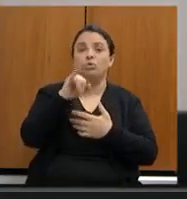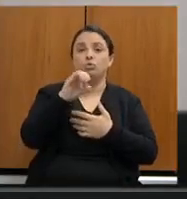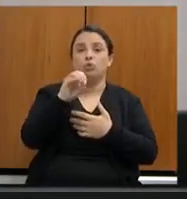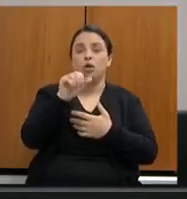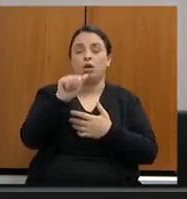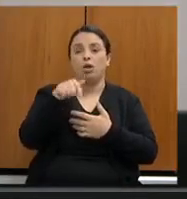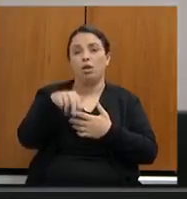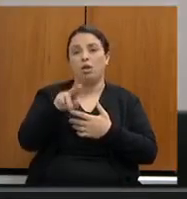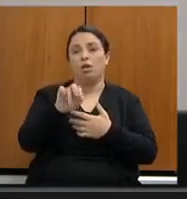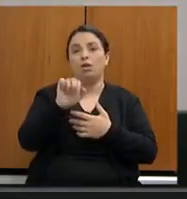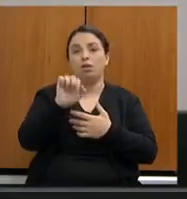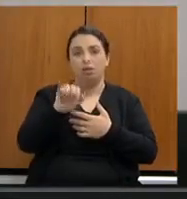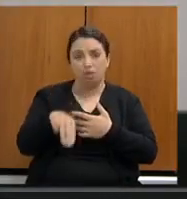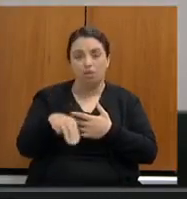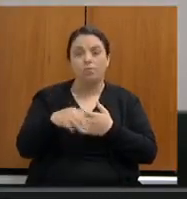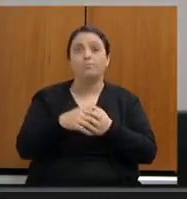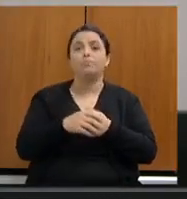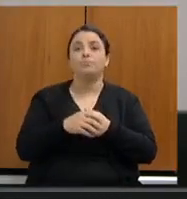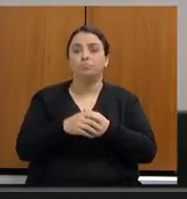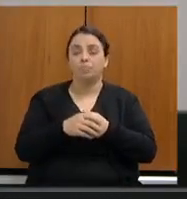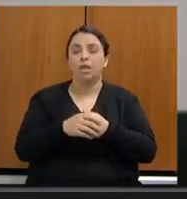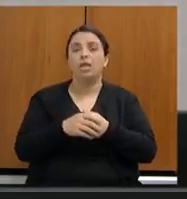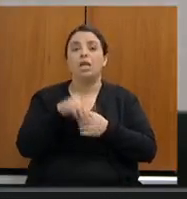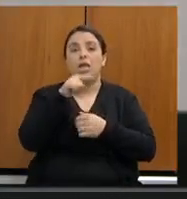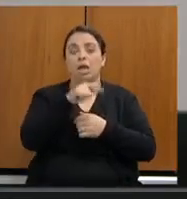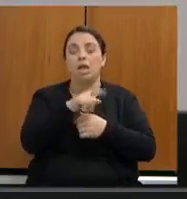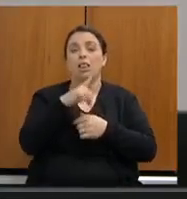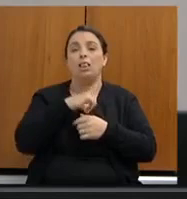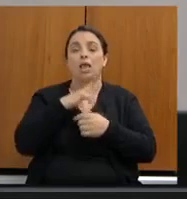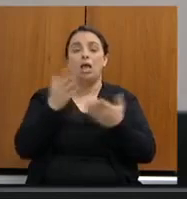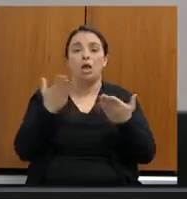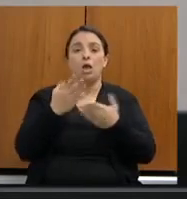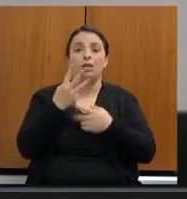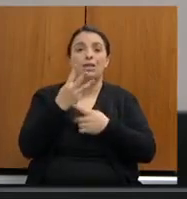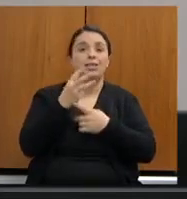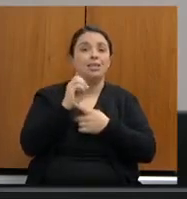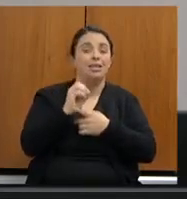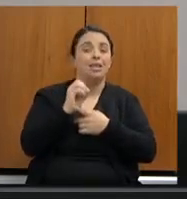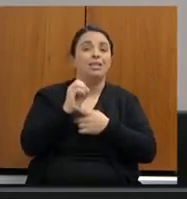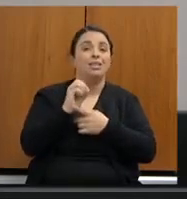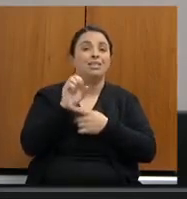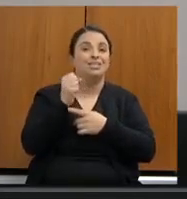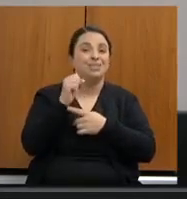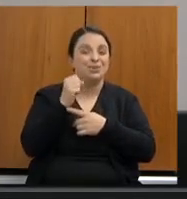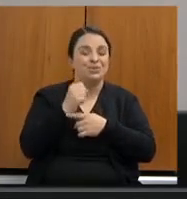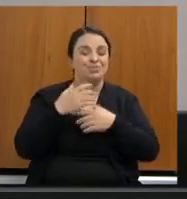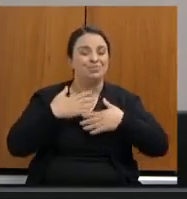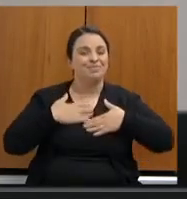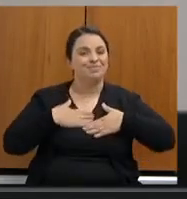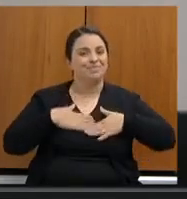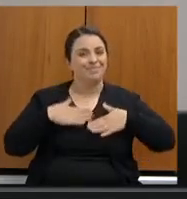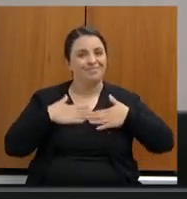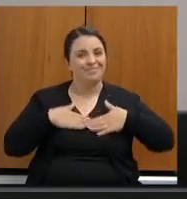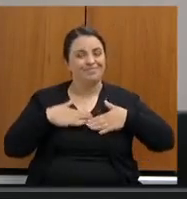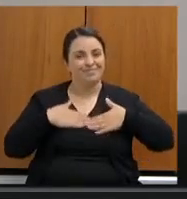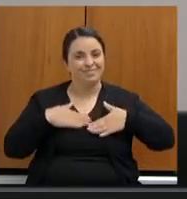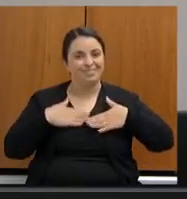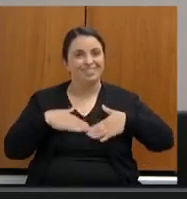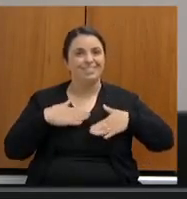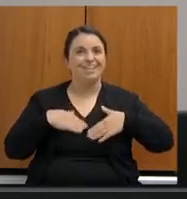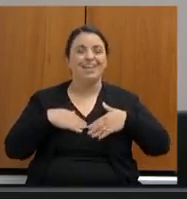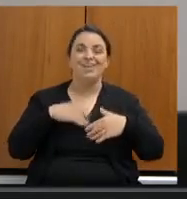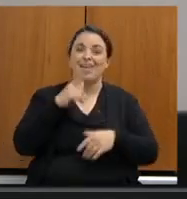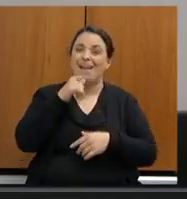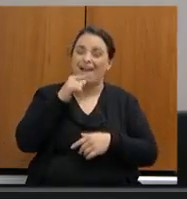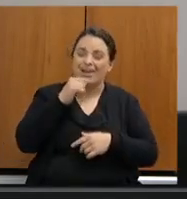dando a ele há 30 segundos para a tomar um fôlego e um gole